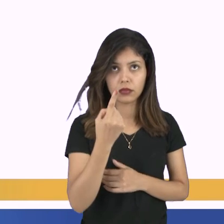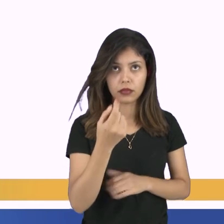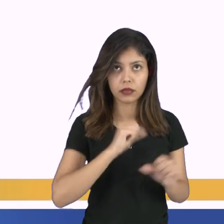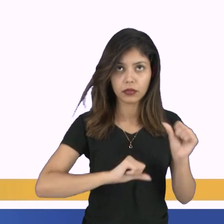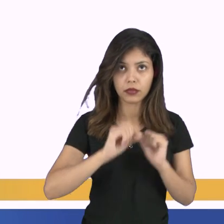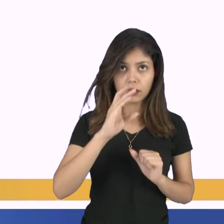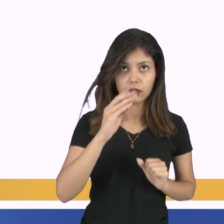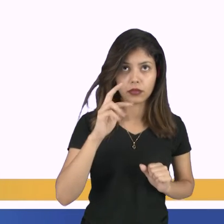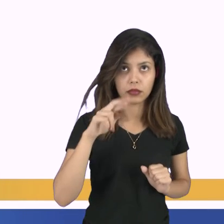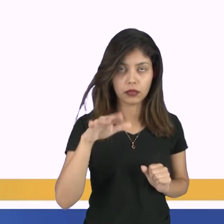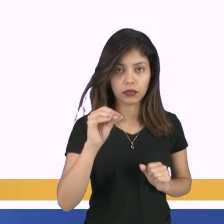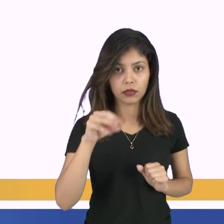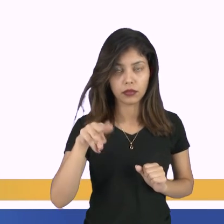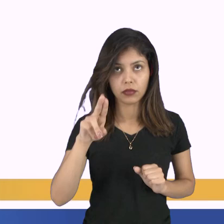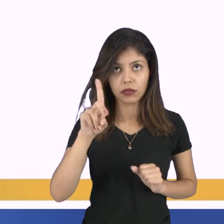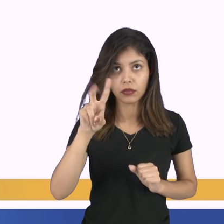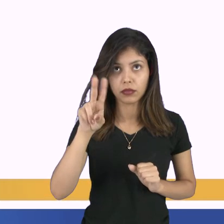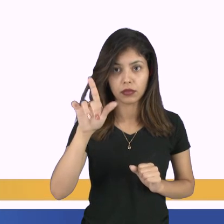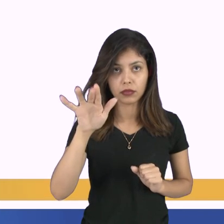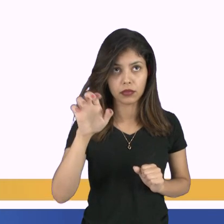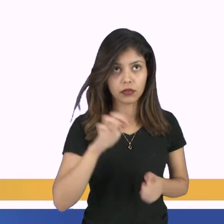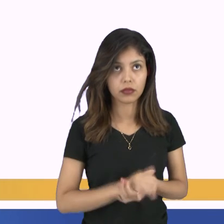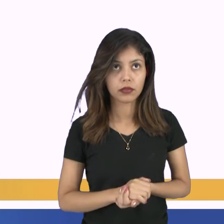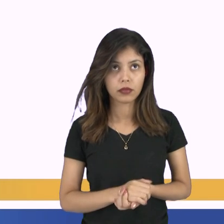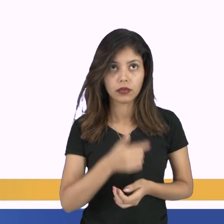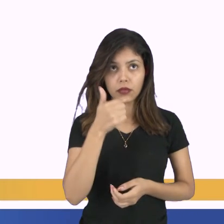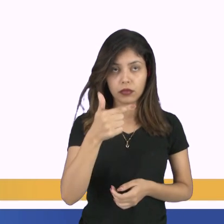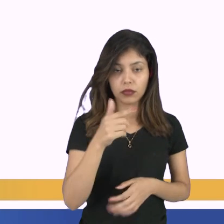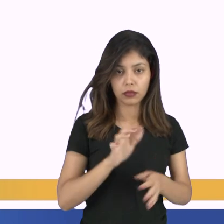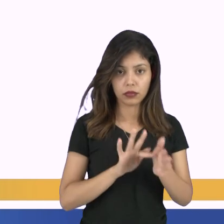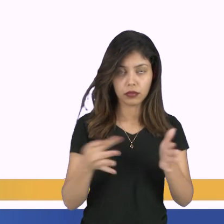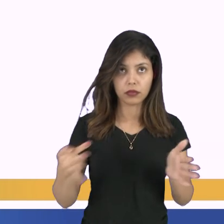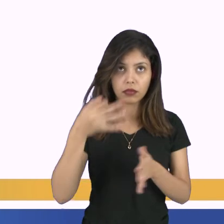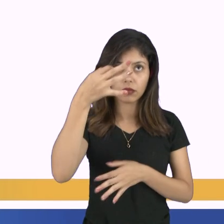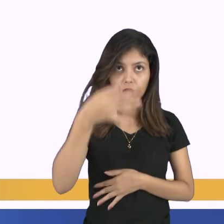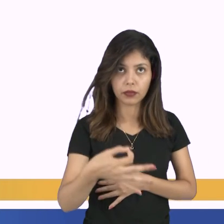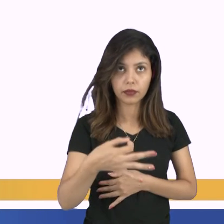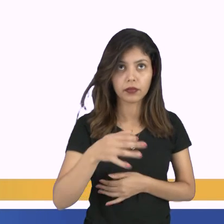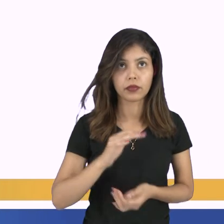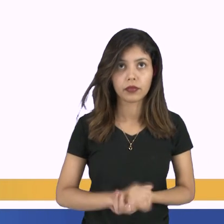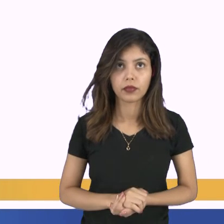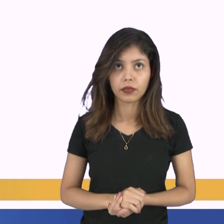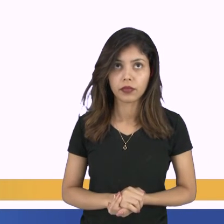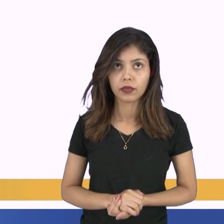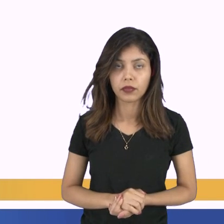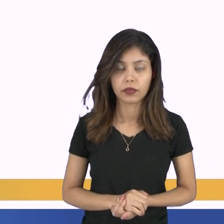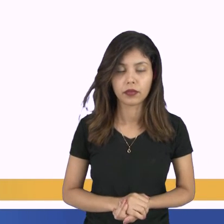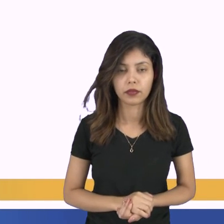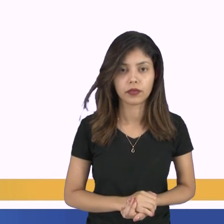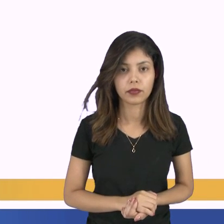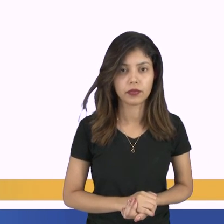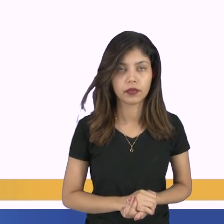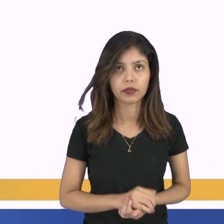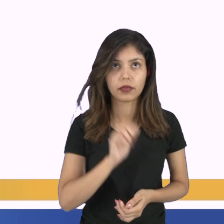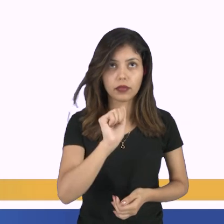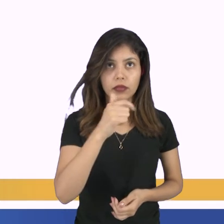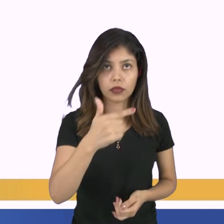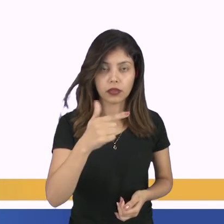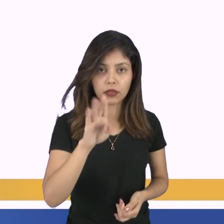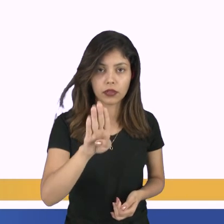transforma-se em um íon cátion monovalente? A fórmula correta do composto formado